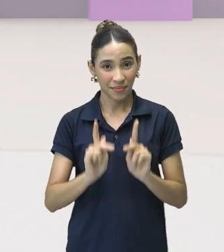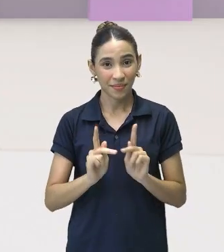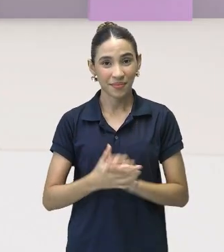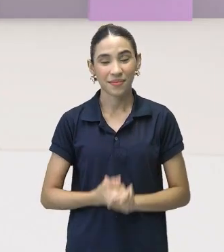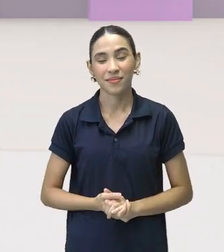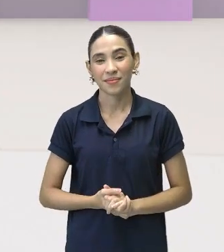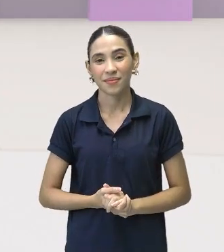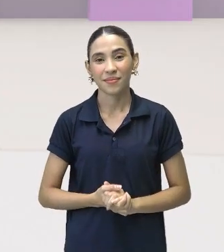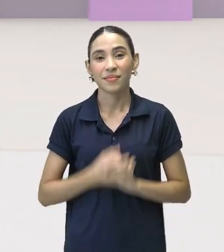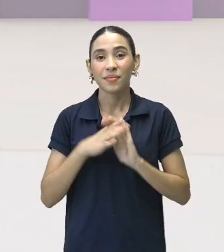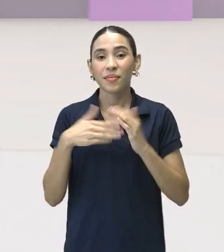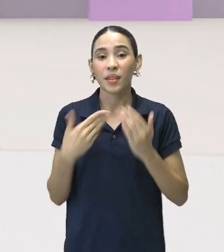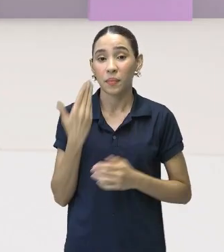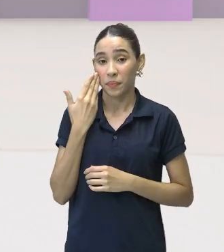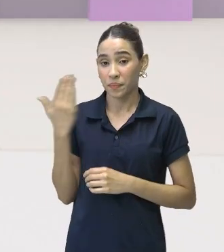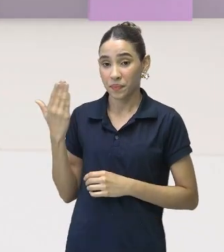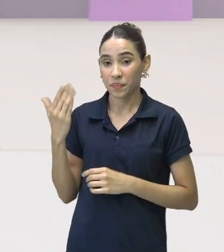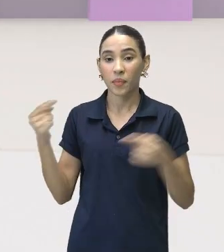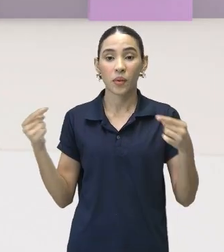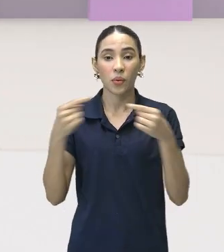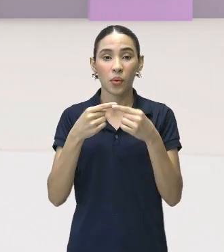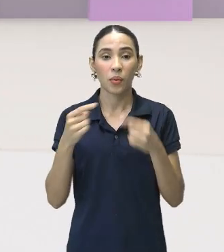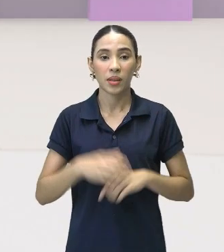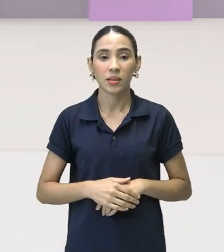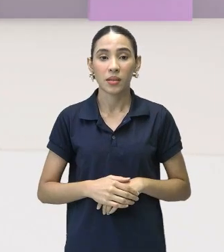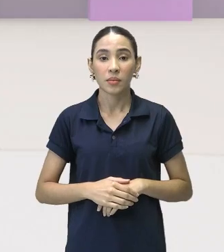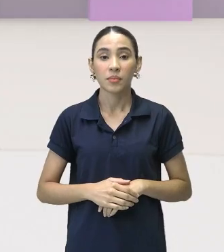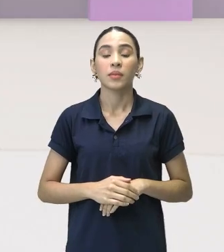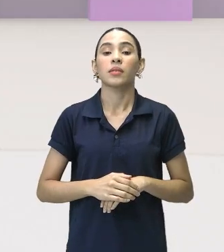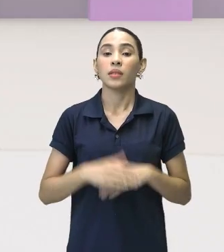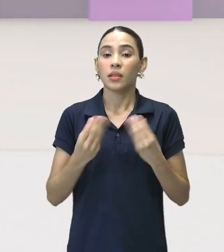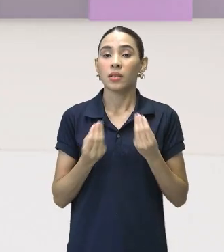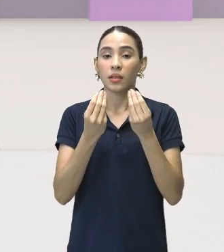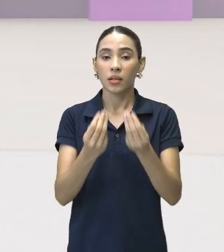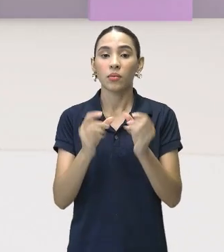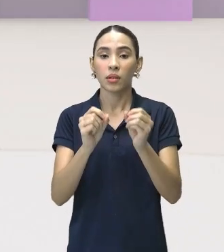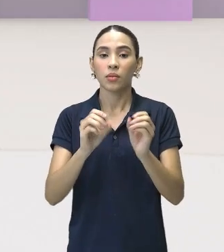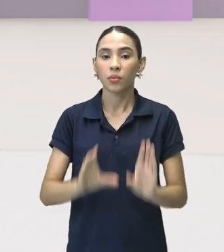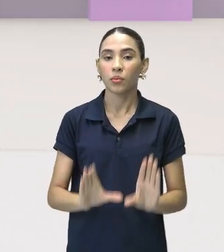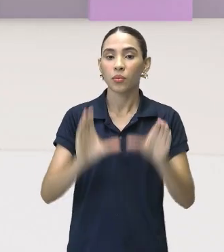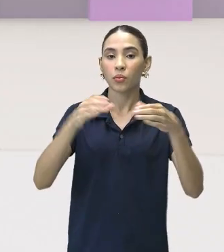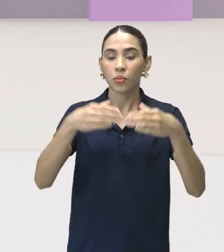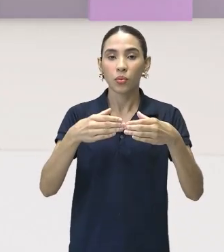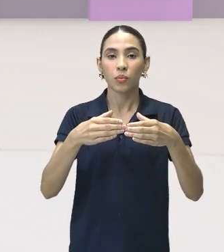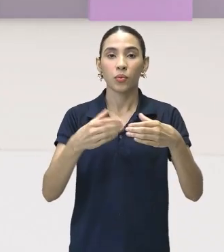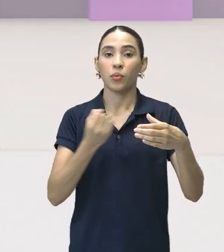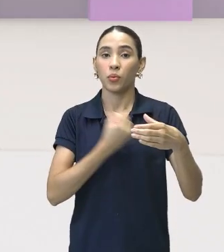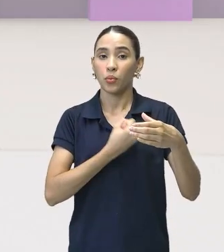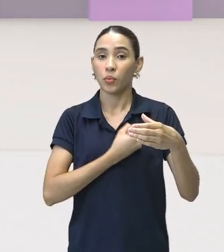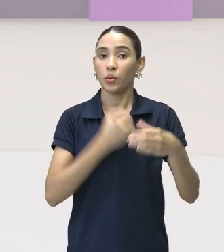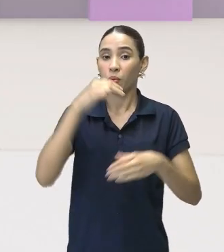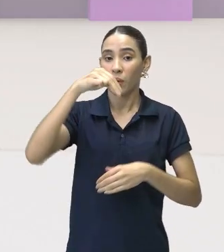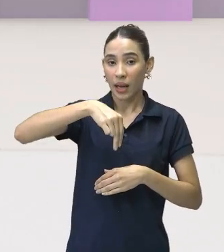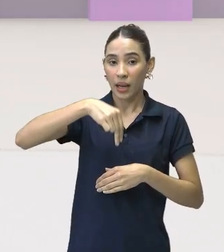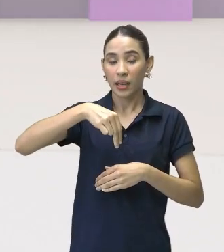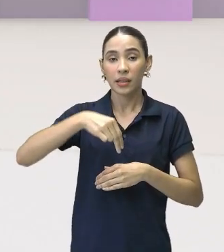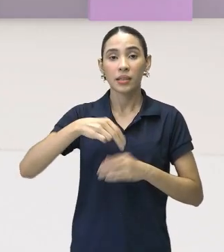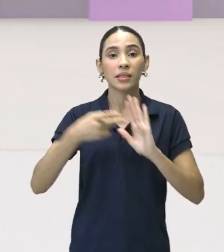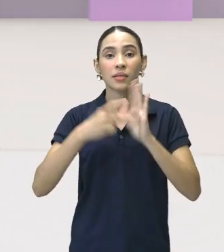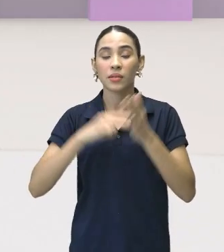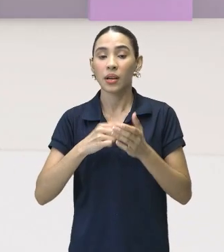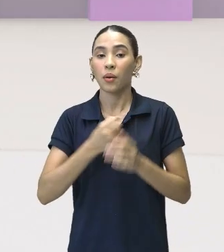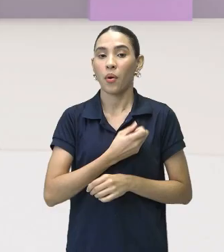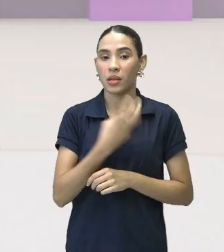Entendido? Então, aqui, ó, combinações, dispomos de um conjunto com N elementos, ou seja,